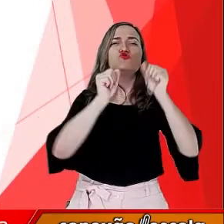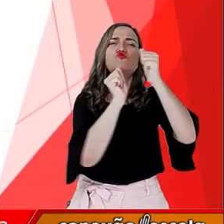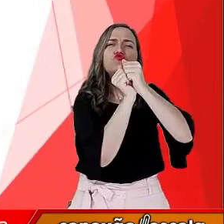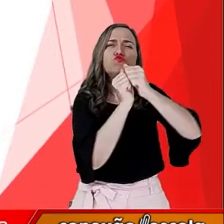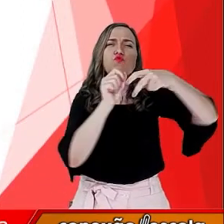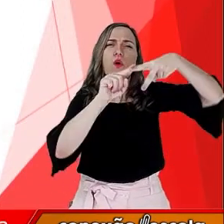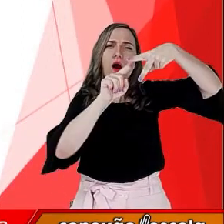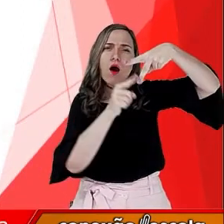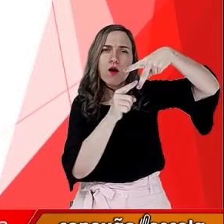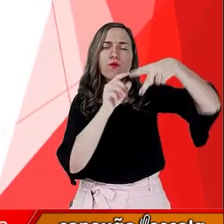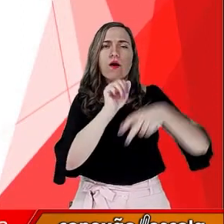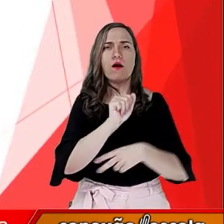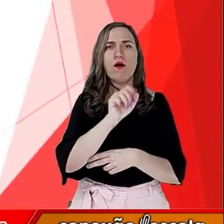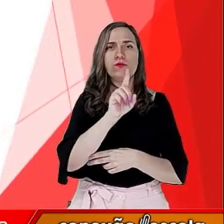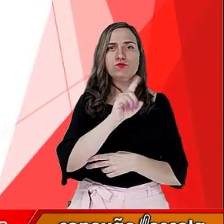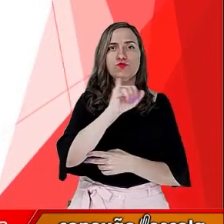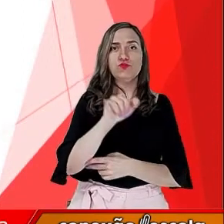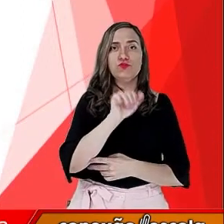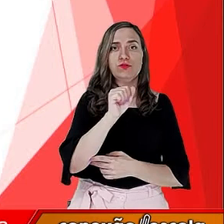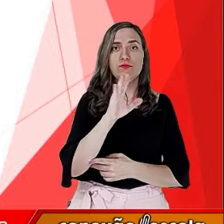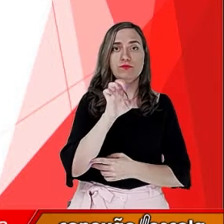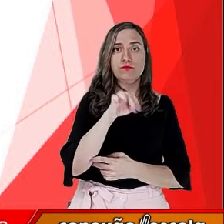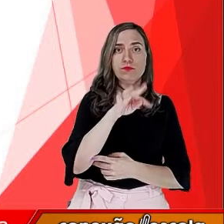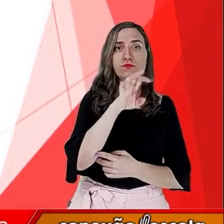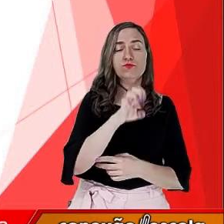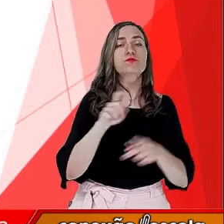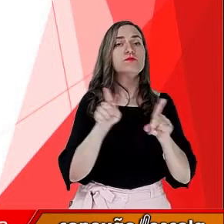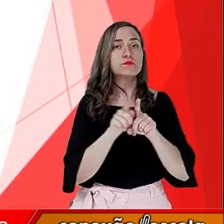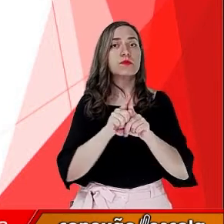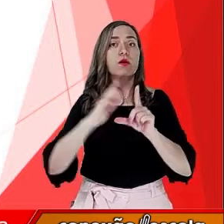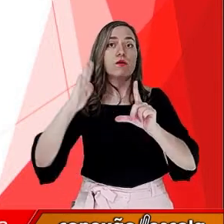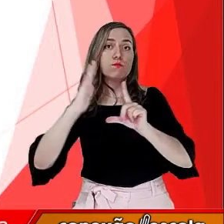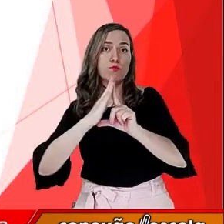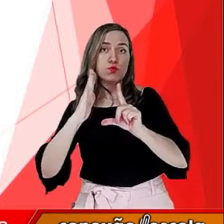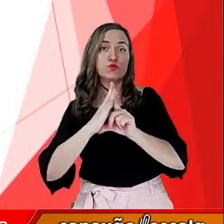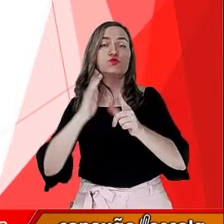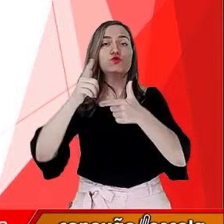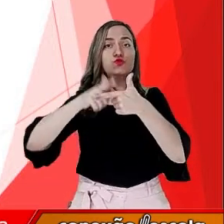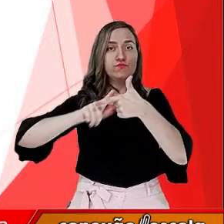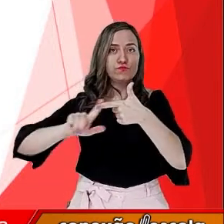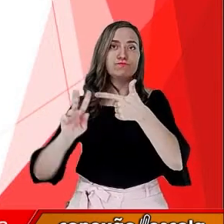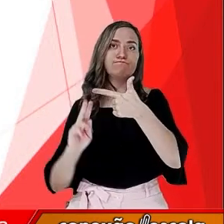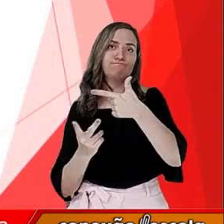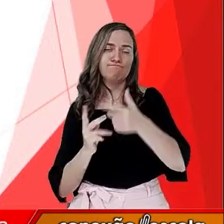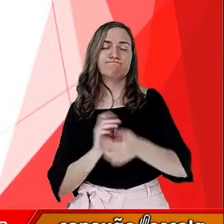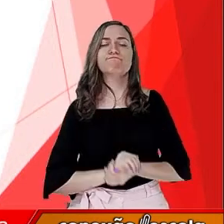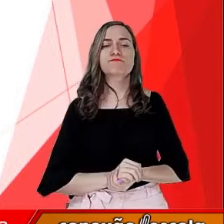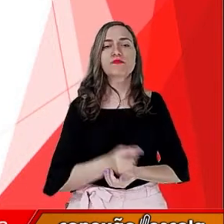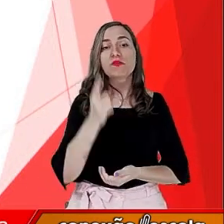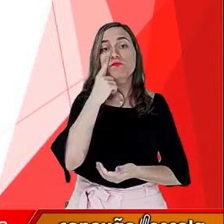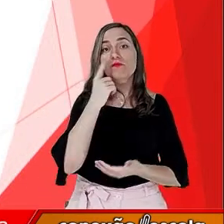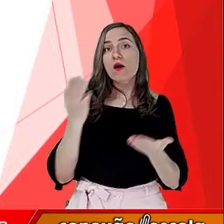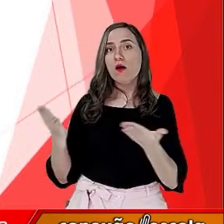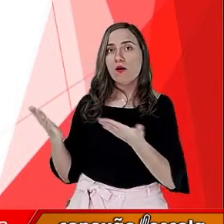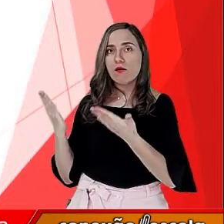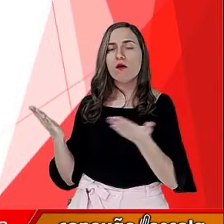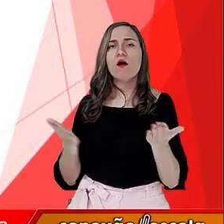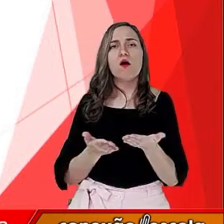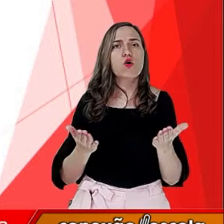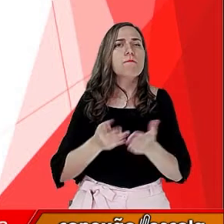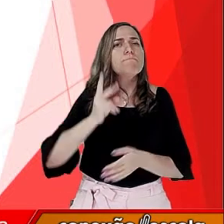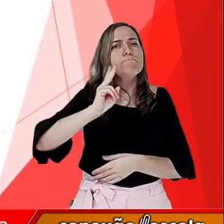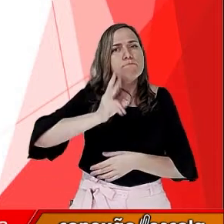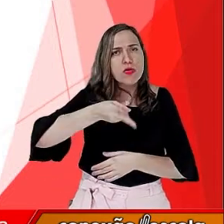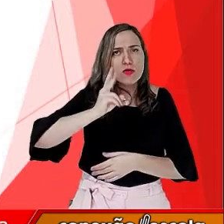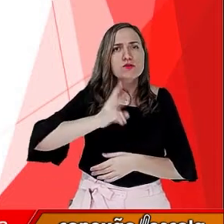No caso, vou tomar como exemplo o mesmo triângulo e calcular o cosseno do ângulo alfa, do